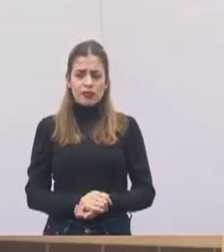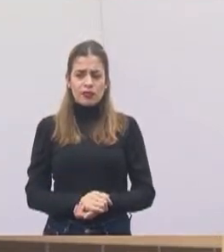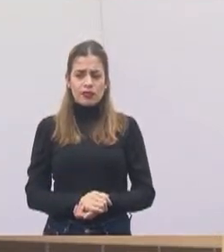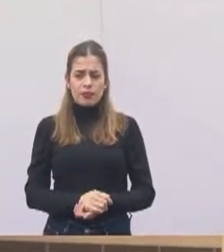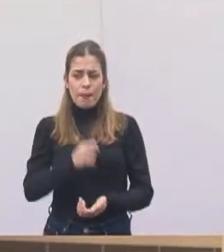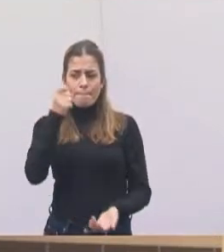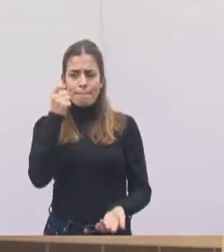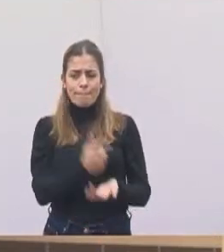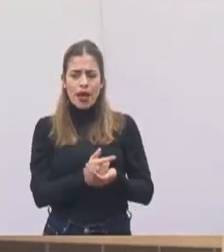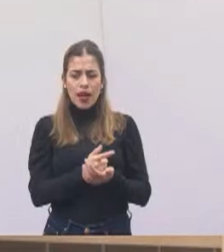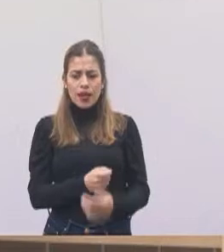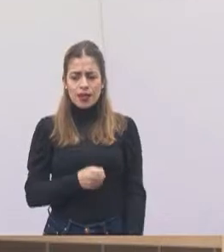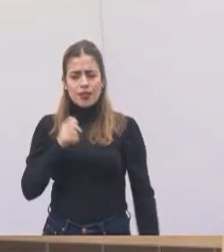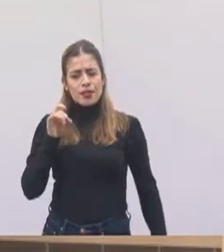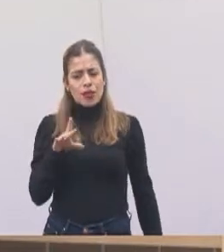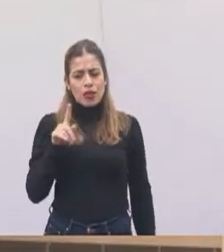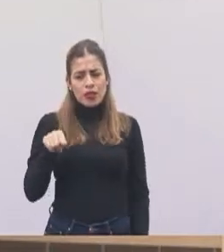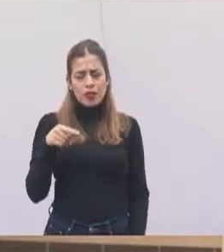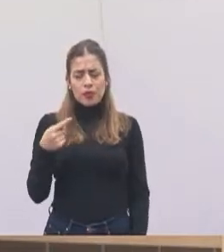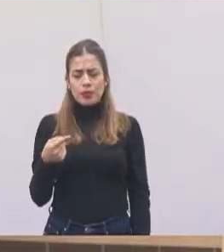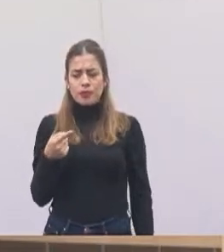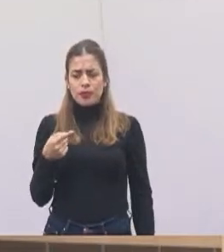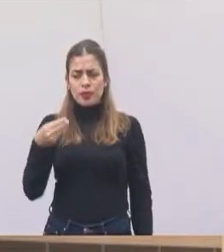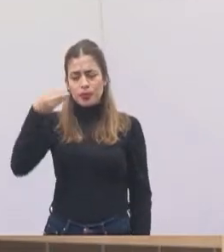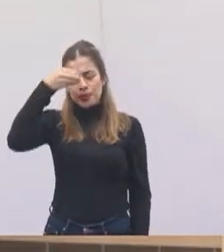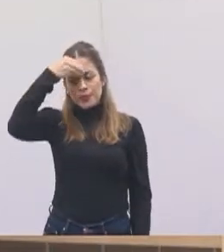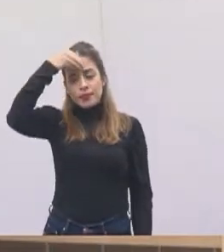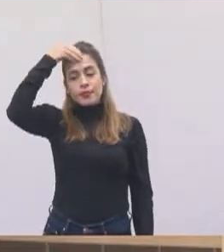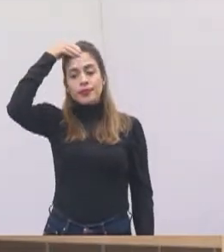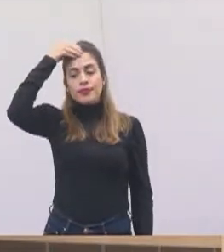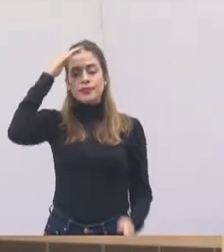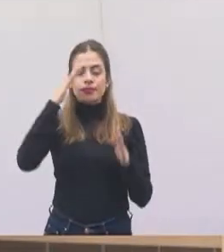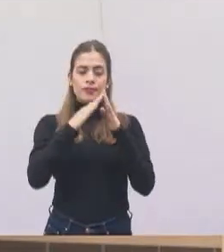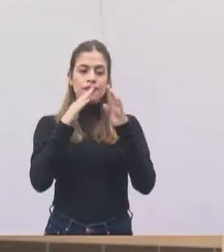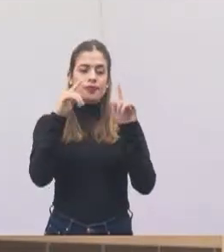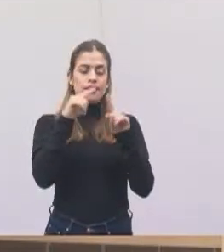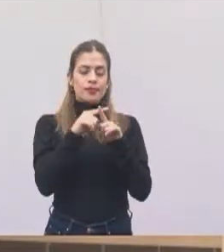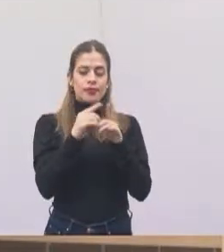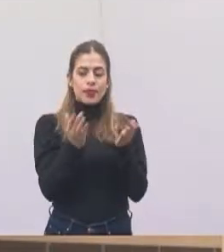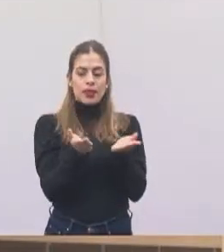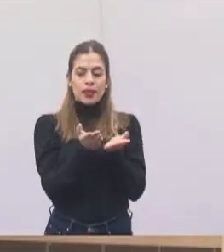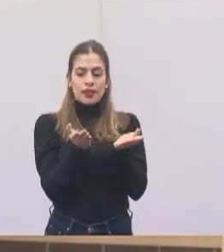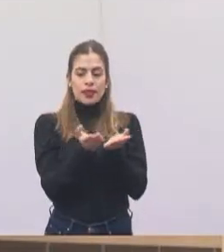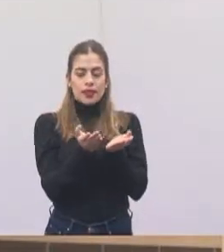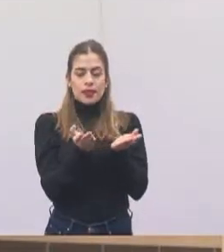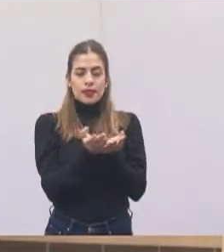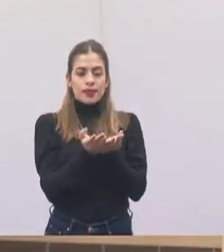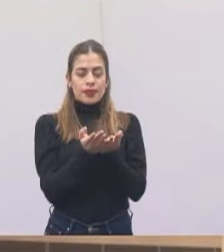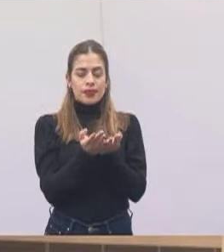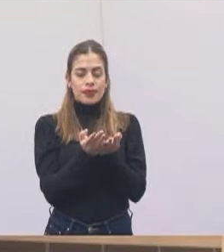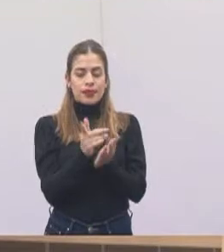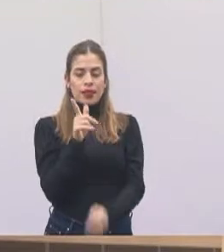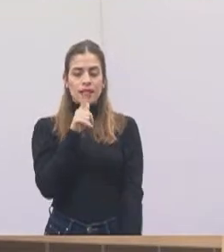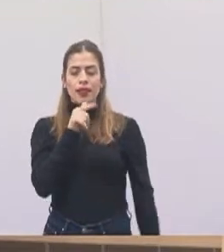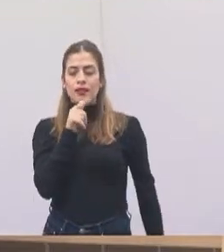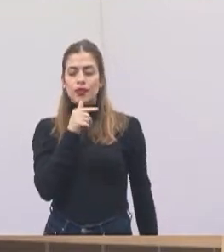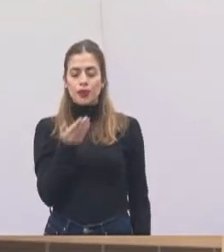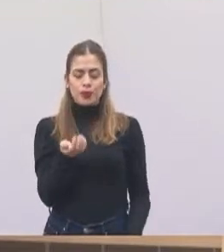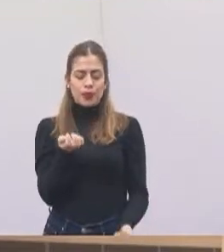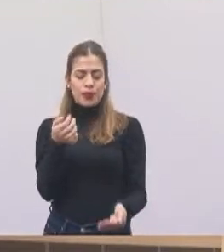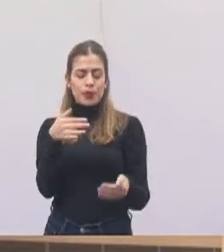só depois que eu me batizei na igreja evangélica, então, nas águas. Você vê como é uma discriminação, que já vem lá do